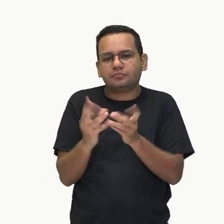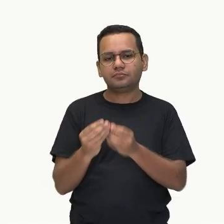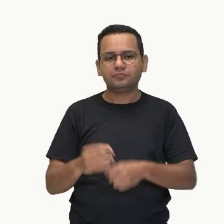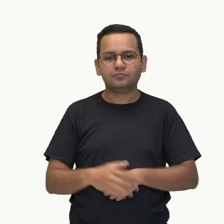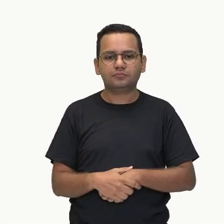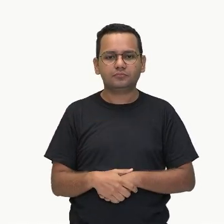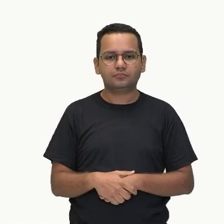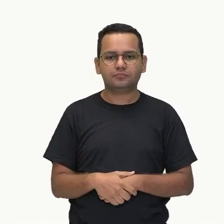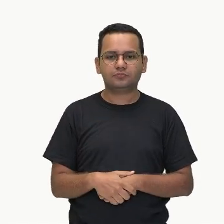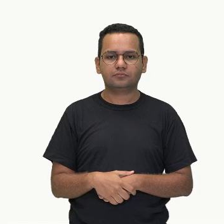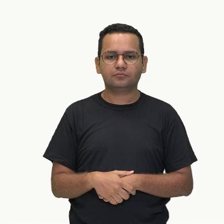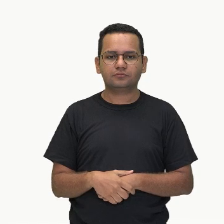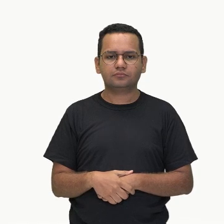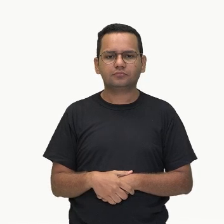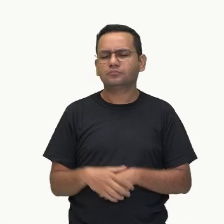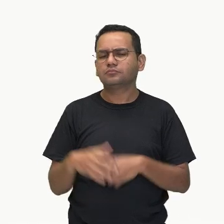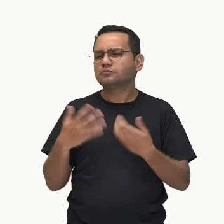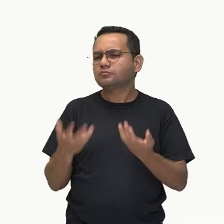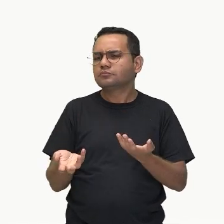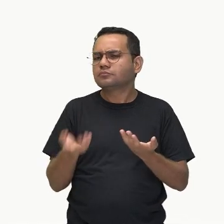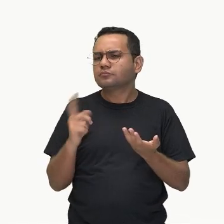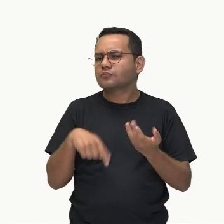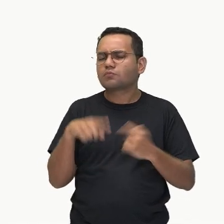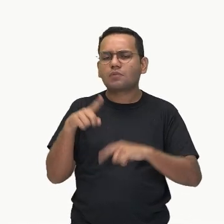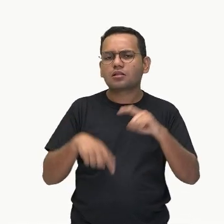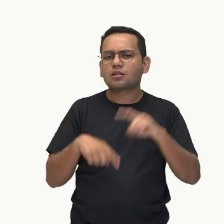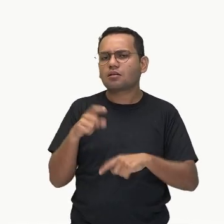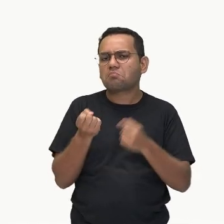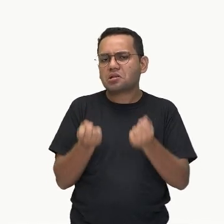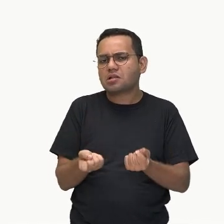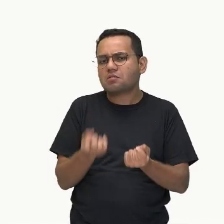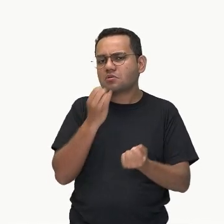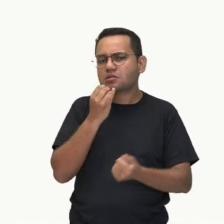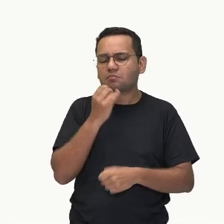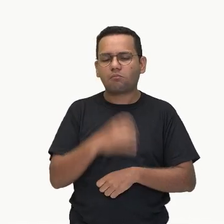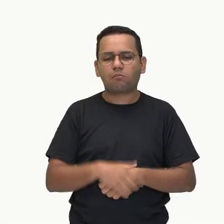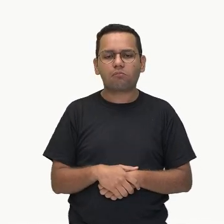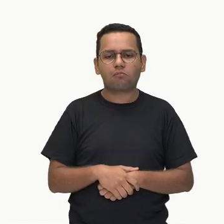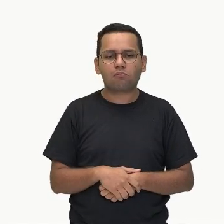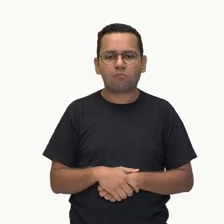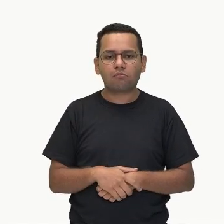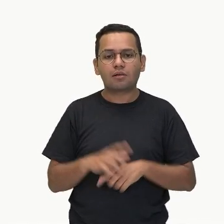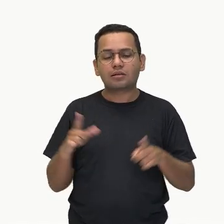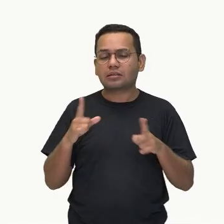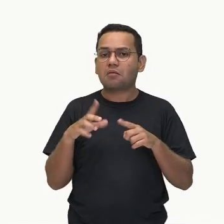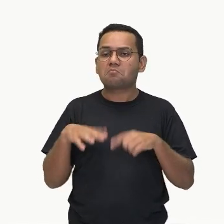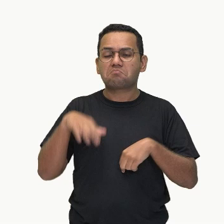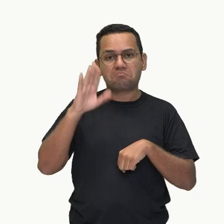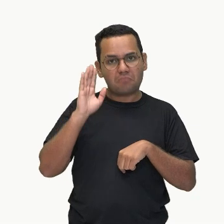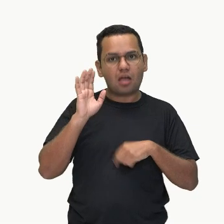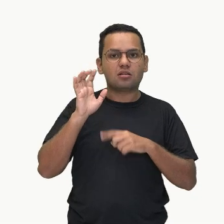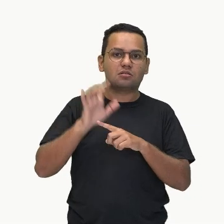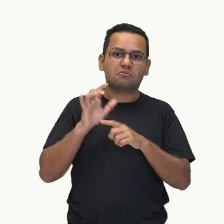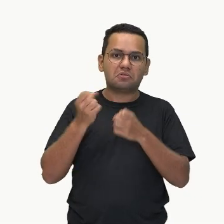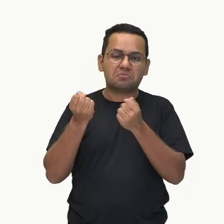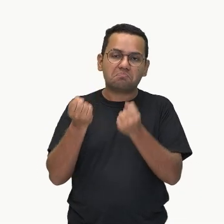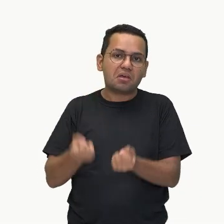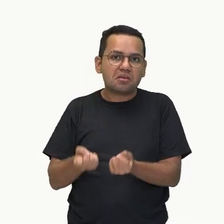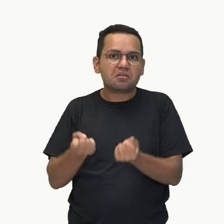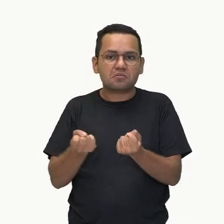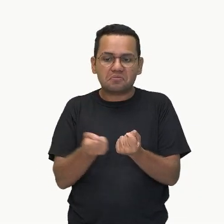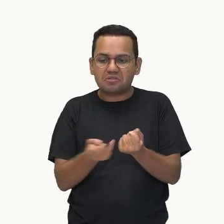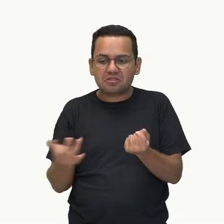pesado, qual é o composto mais pesado, professor Vinícius? Aquele que tem maior densidade, aquele que tem maior quantidade